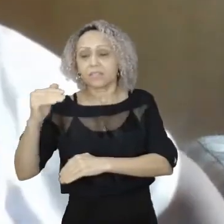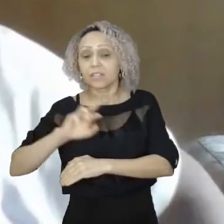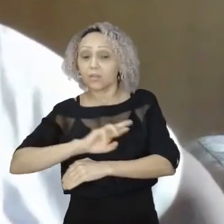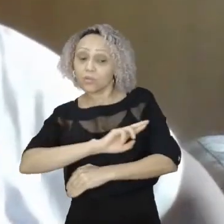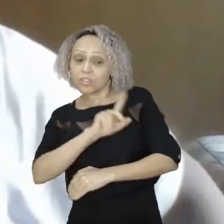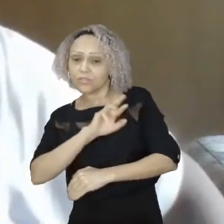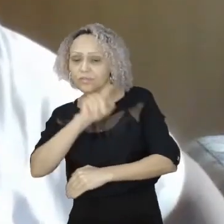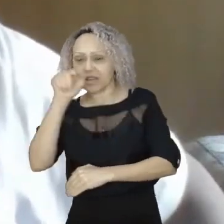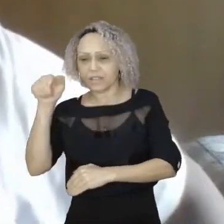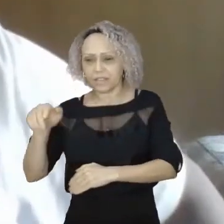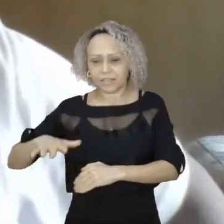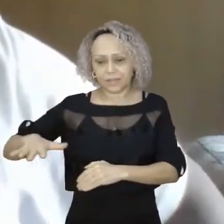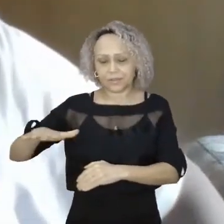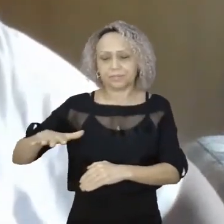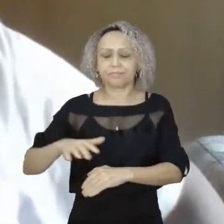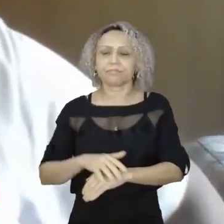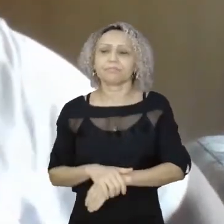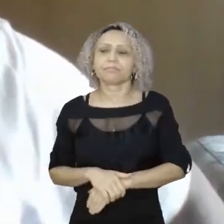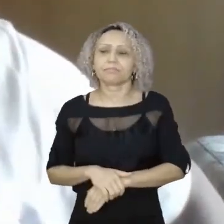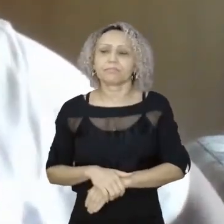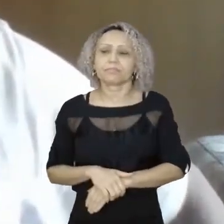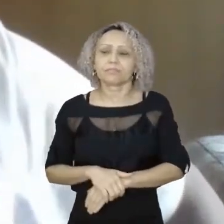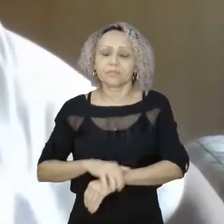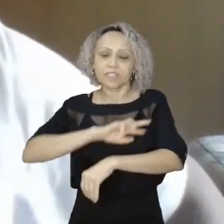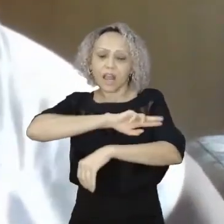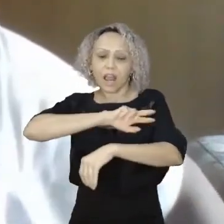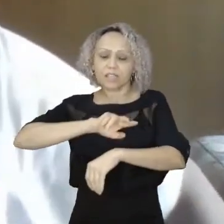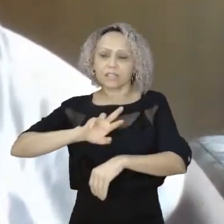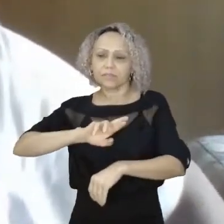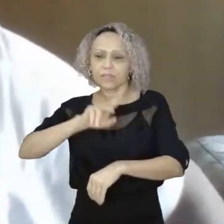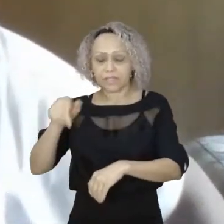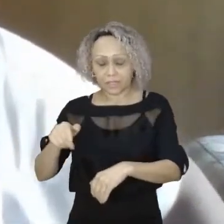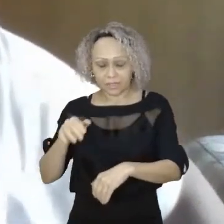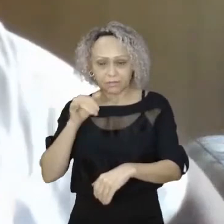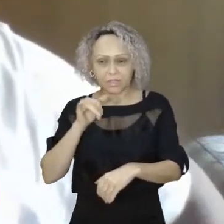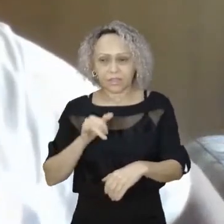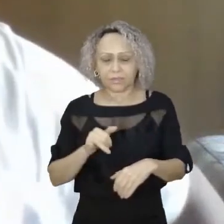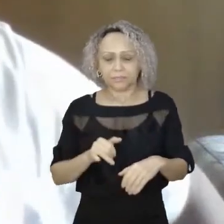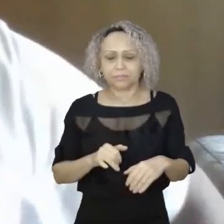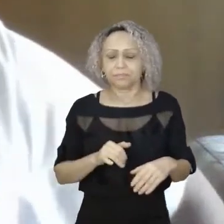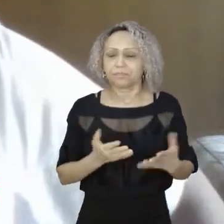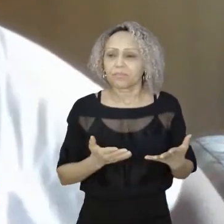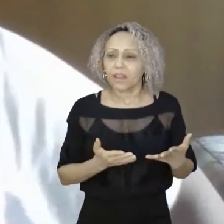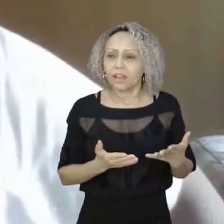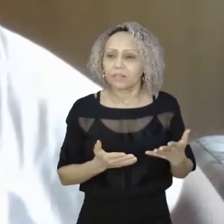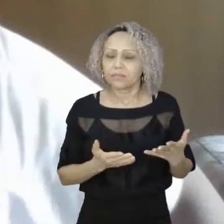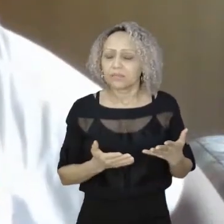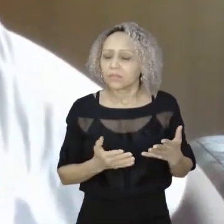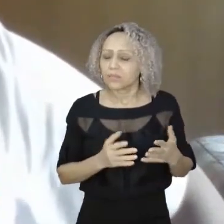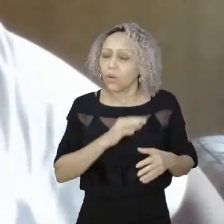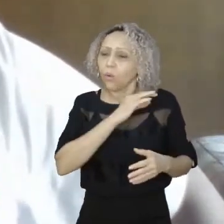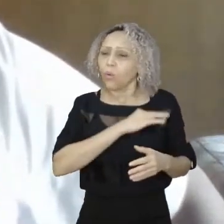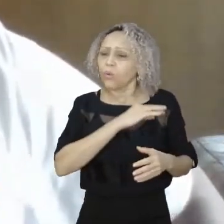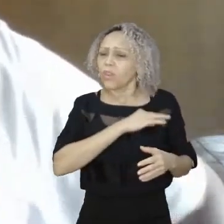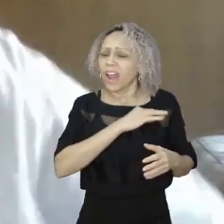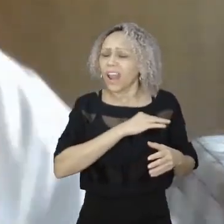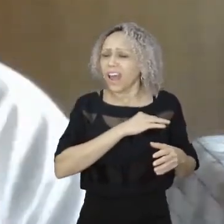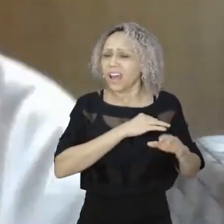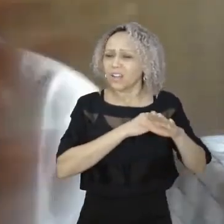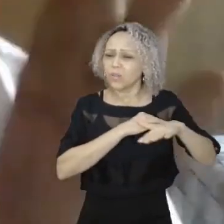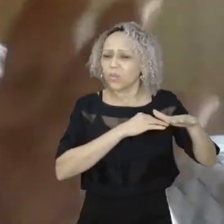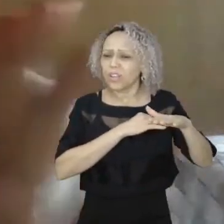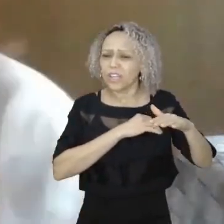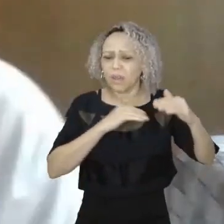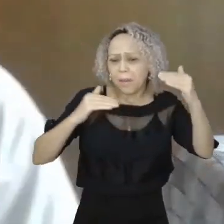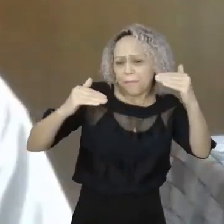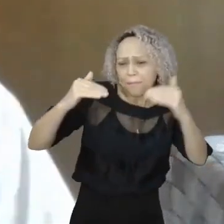as posições da ocupação, o rendimento médio dos negros é menor do que a média da população.